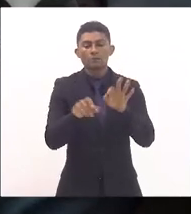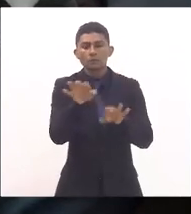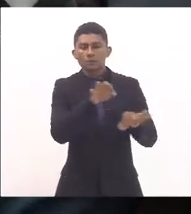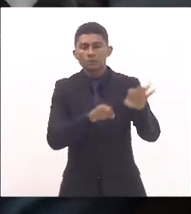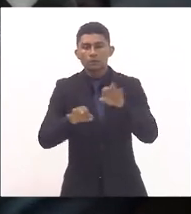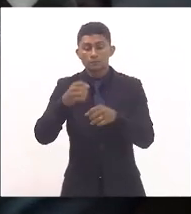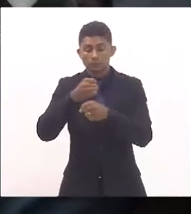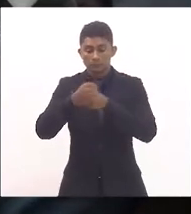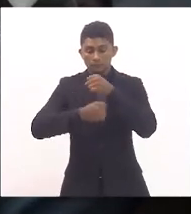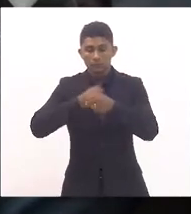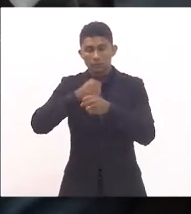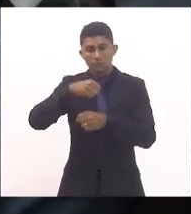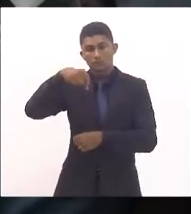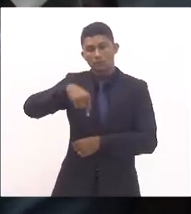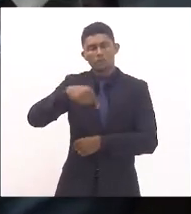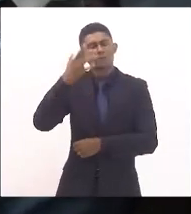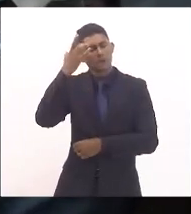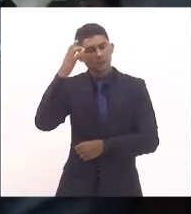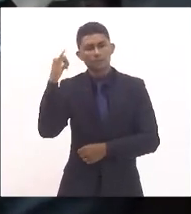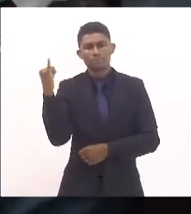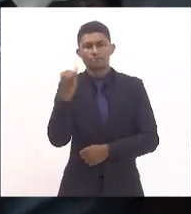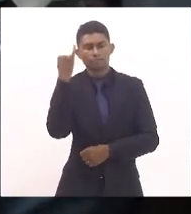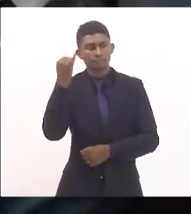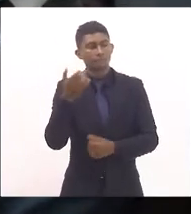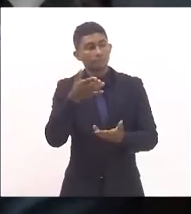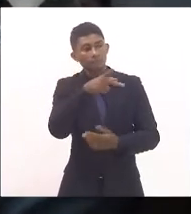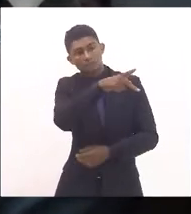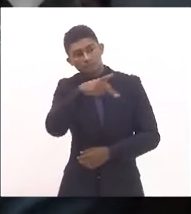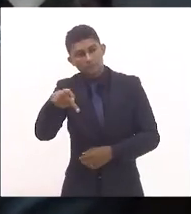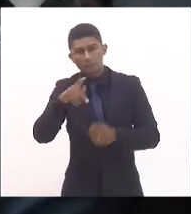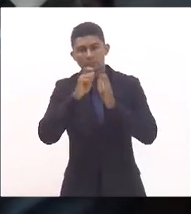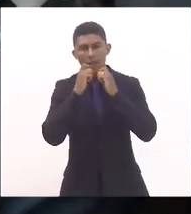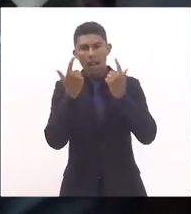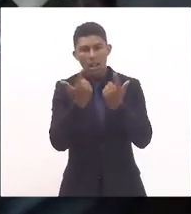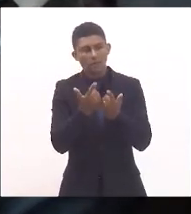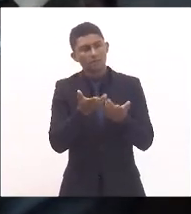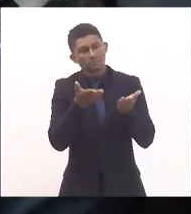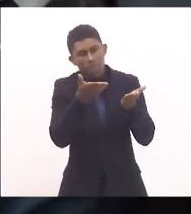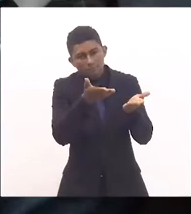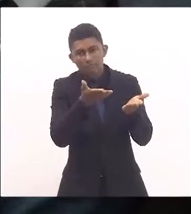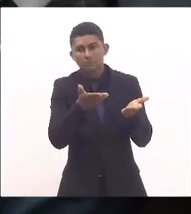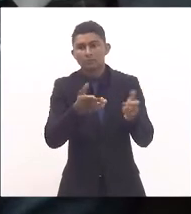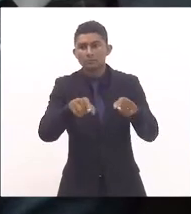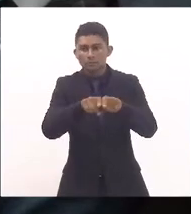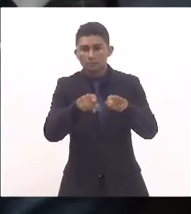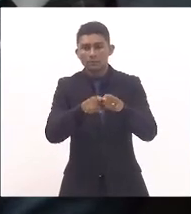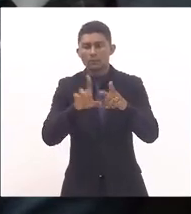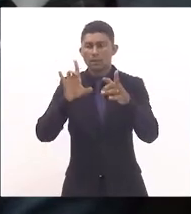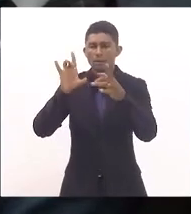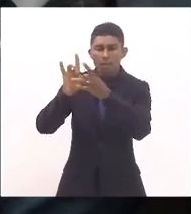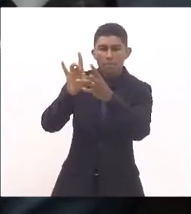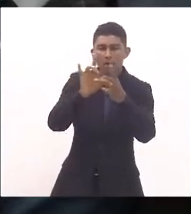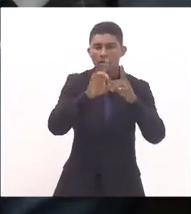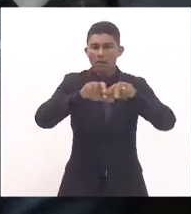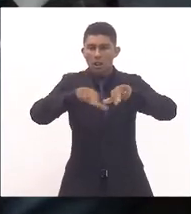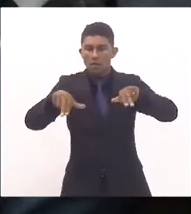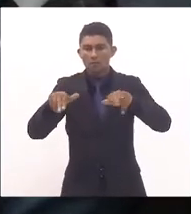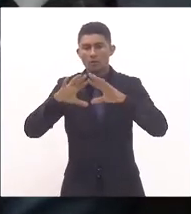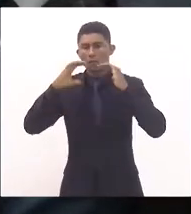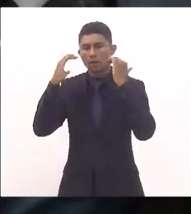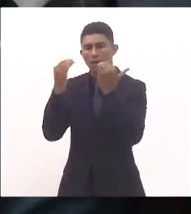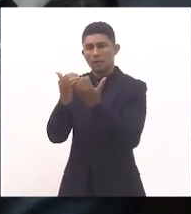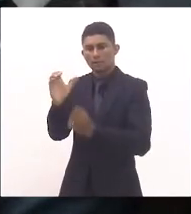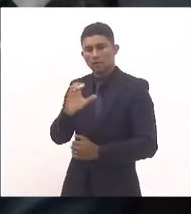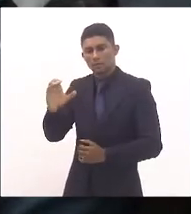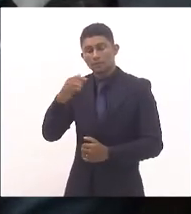ano, eu acho que é simbólico que seja com a presidência da LERJ, ainda com Vossa Excelência, para as parcerias que a gente fez com a comunidade científica. Então, queria solicitar a